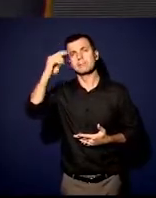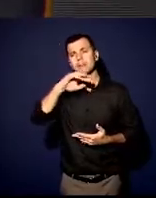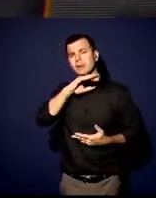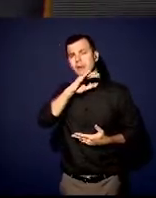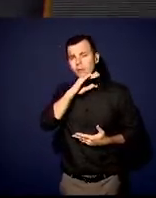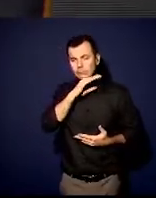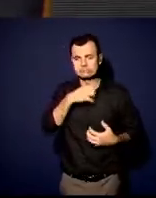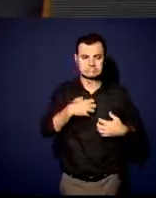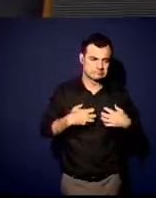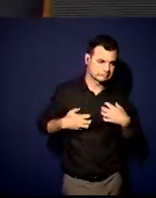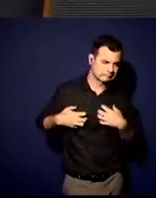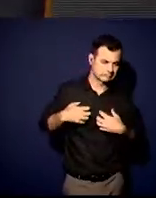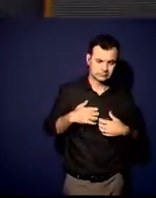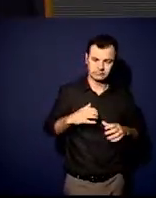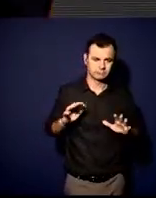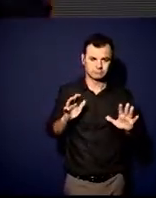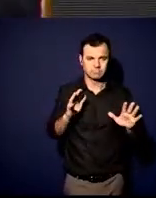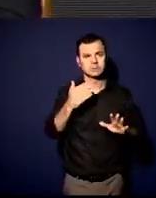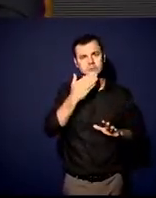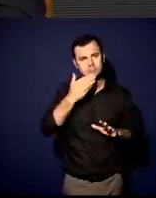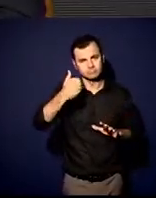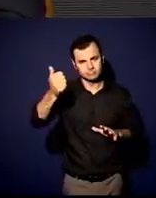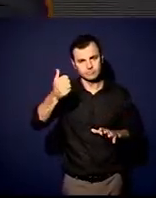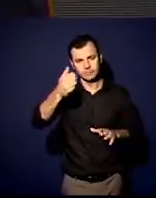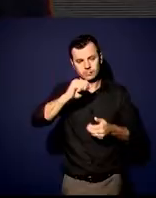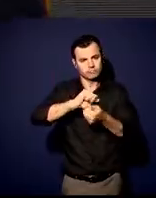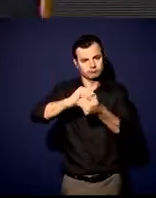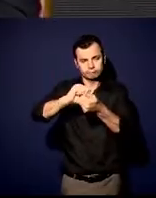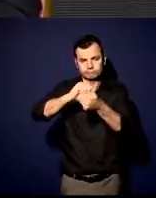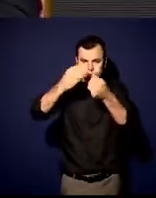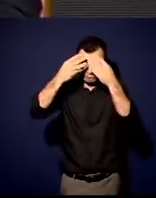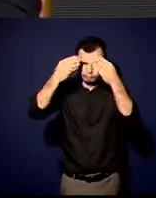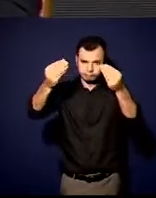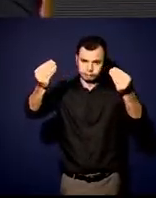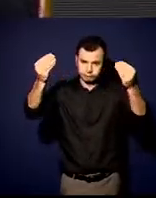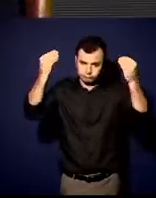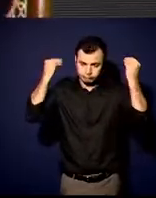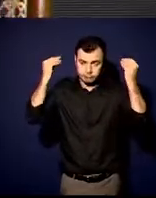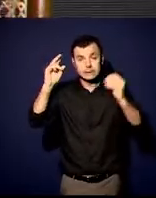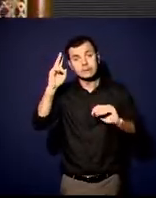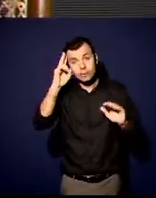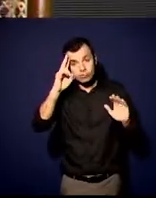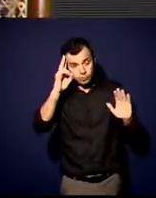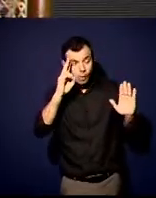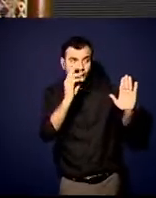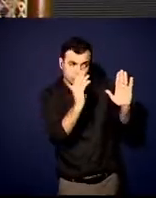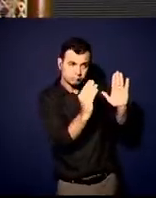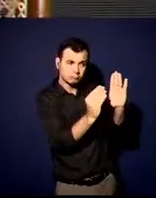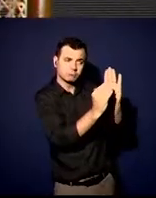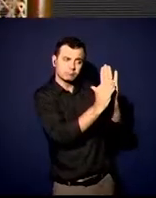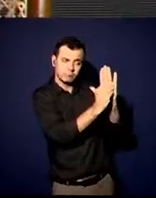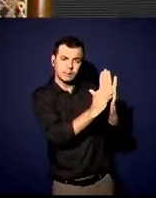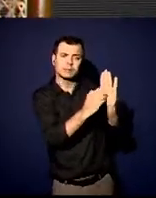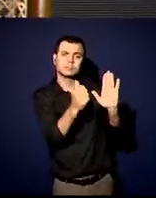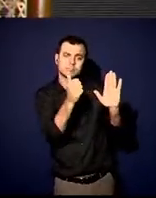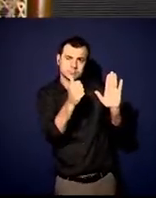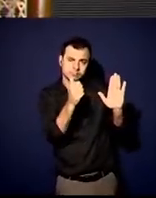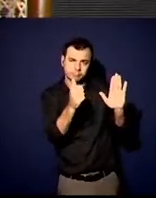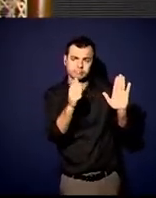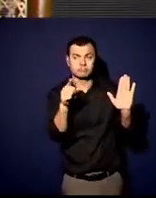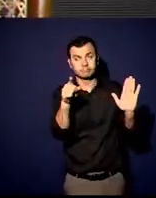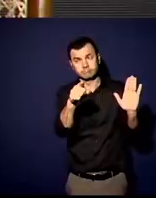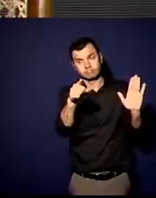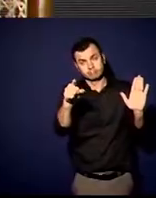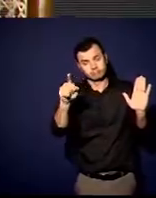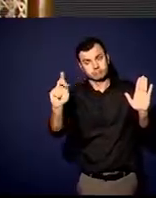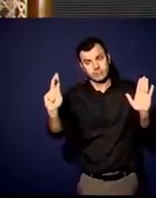que a Florian todo momento isso vai ficar marcado para história os seus suas pessoas que contribuíram para